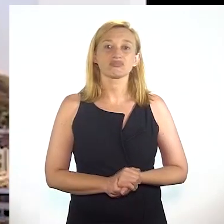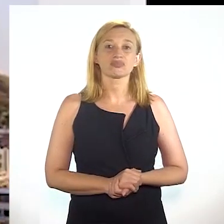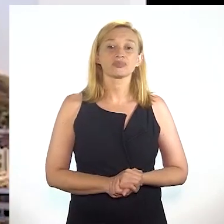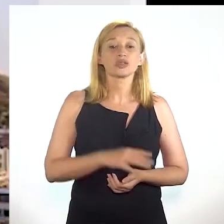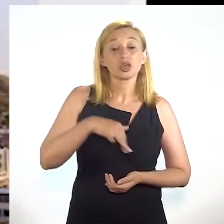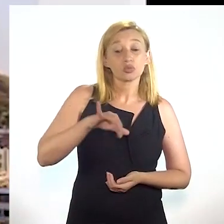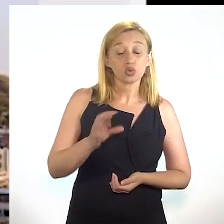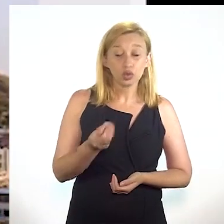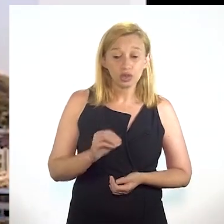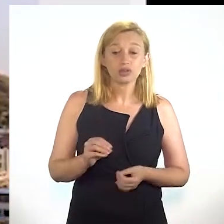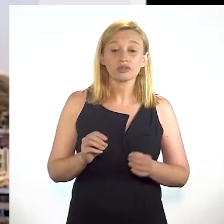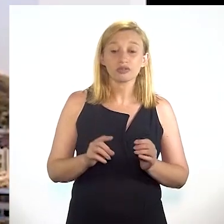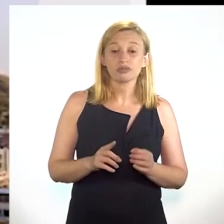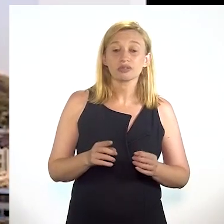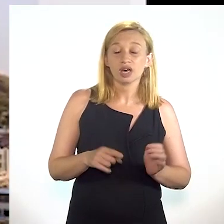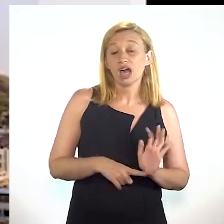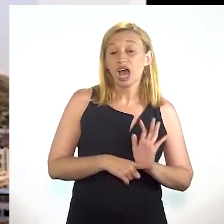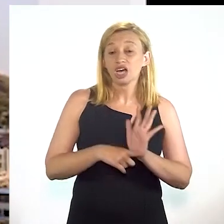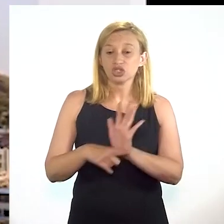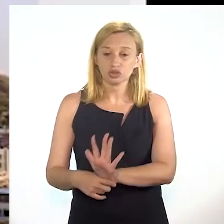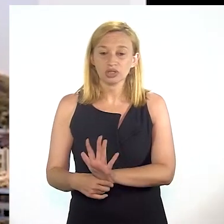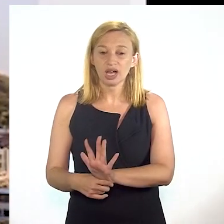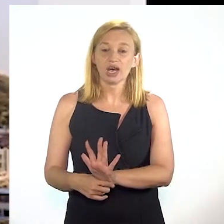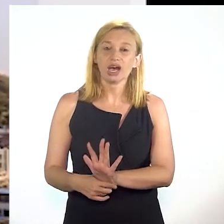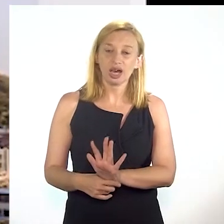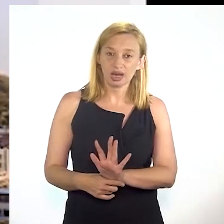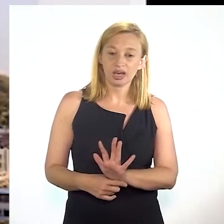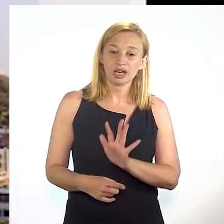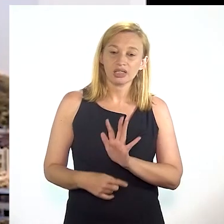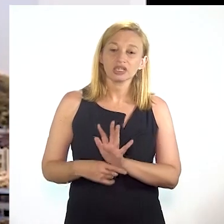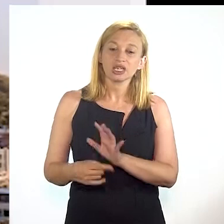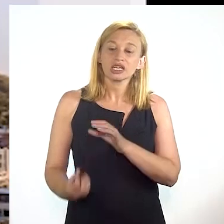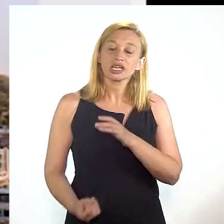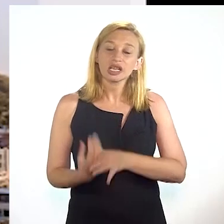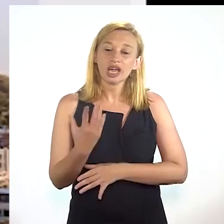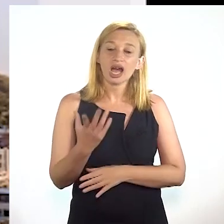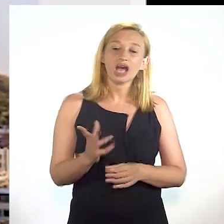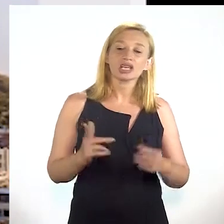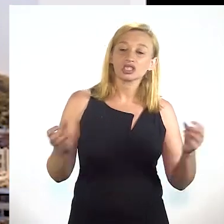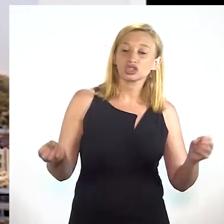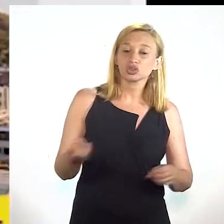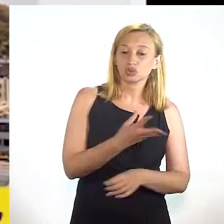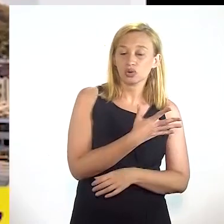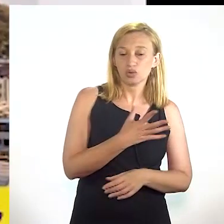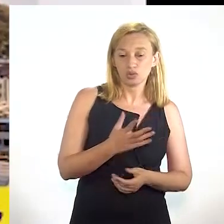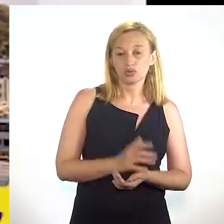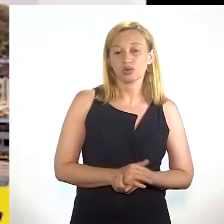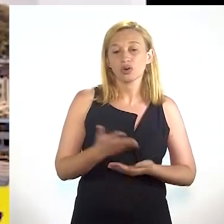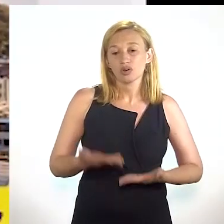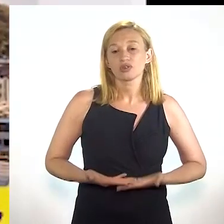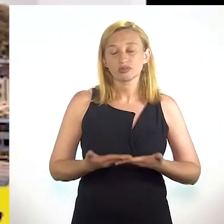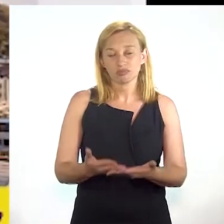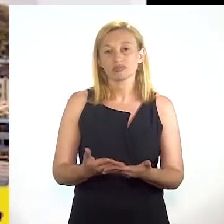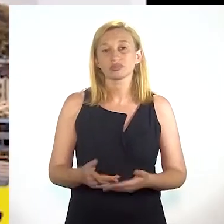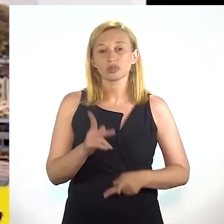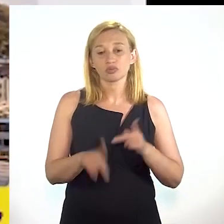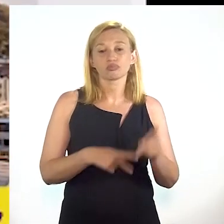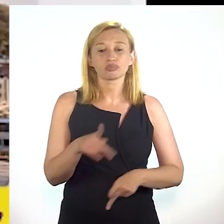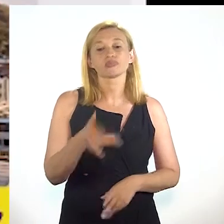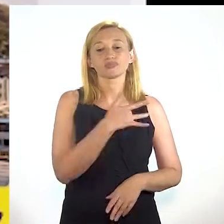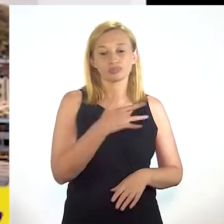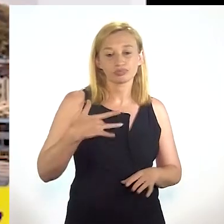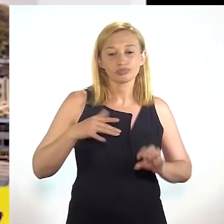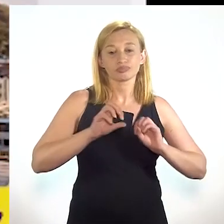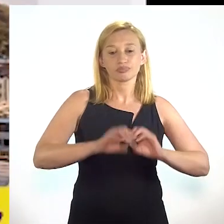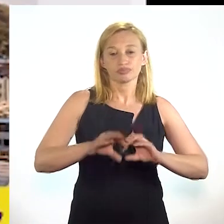na região. E o moinho, então, ele vem para suprir essa centralidade, criar essa nova centralidade,